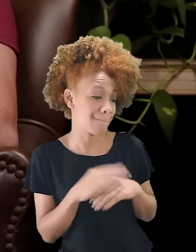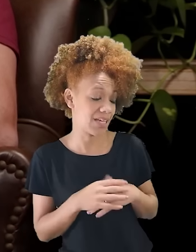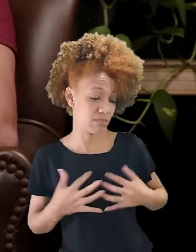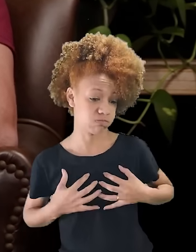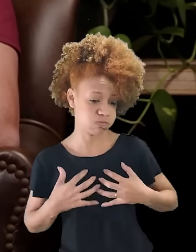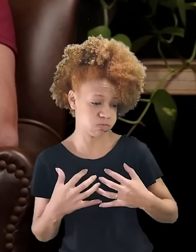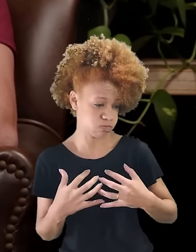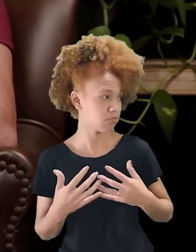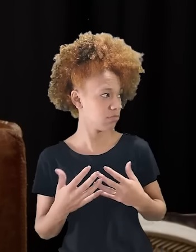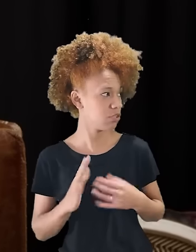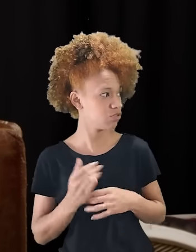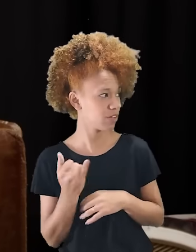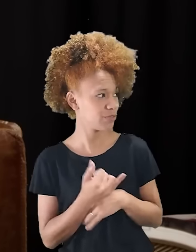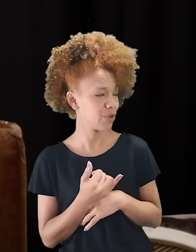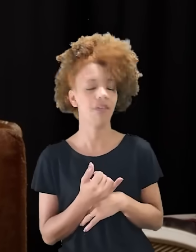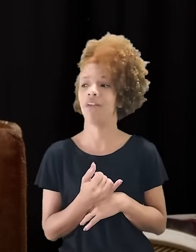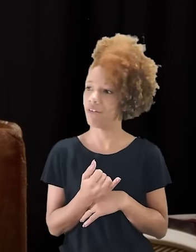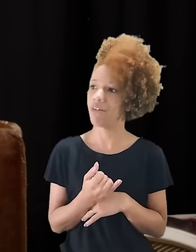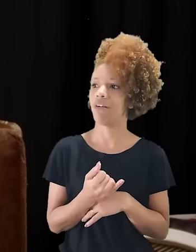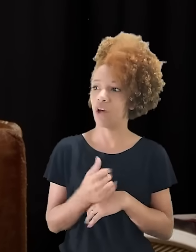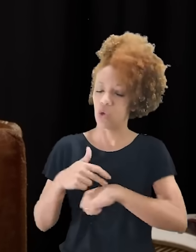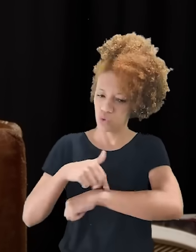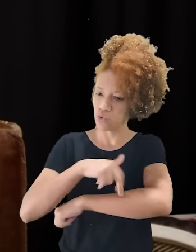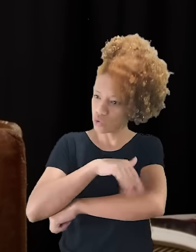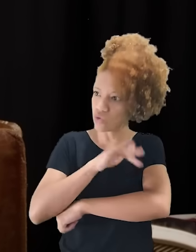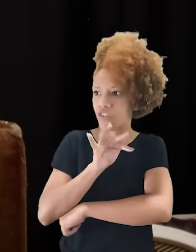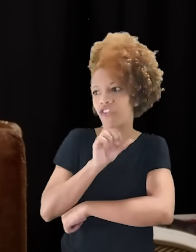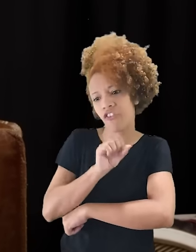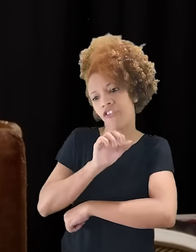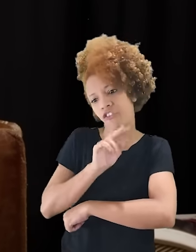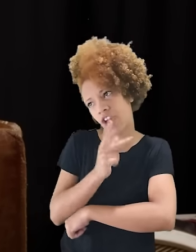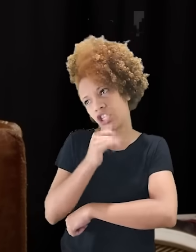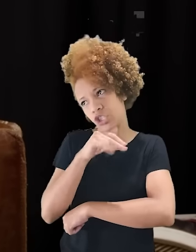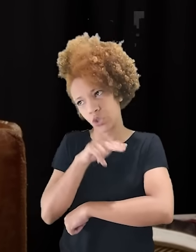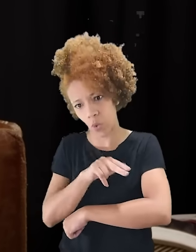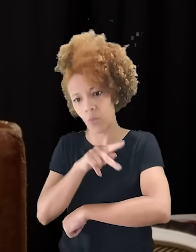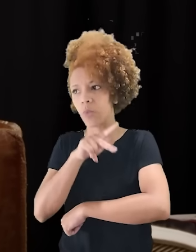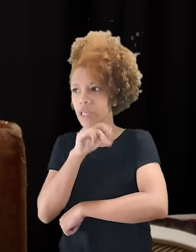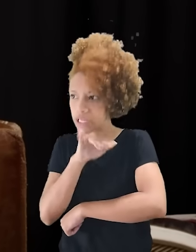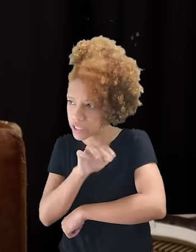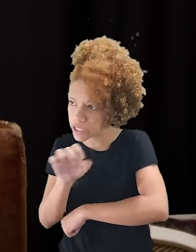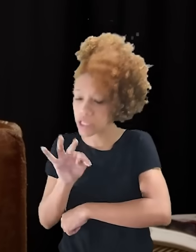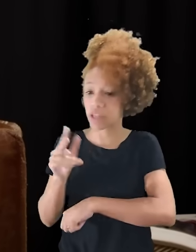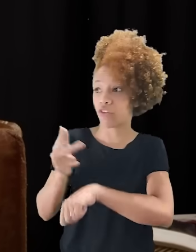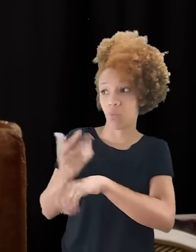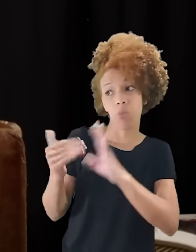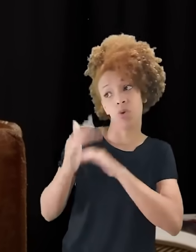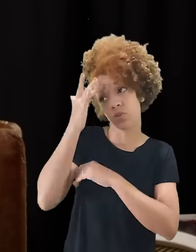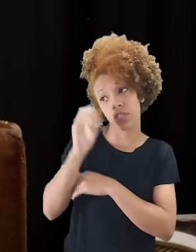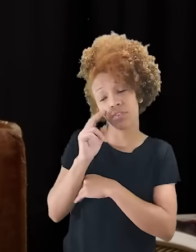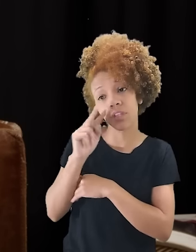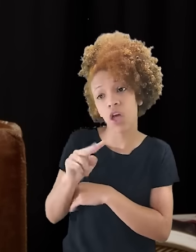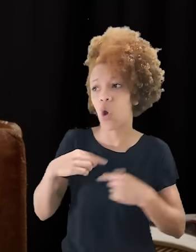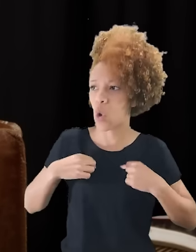uma teta mandou assim conjun às vezes inclusive no Fashion Week no Fashion Week Eu postei um vídeo não sei se vocês chegaram a ver que